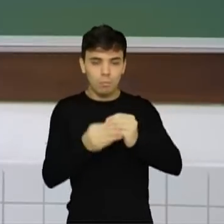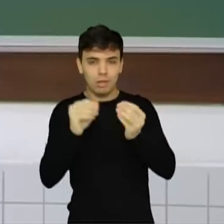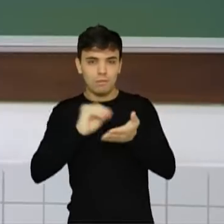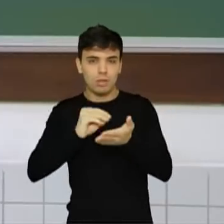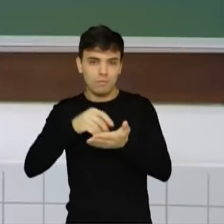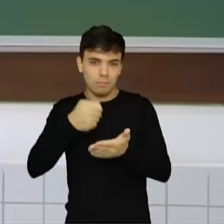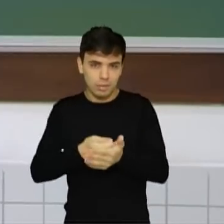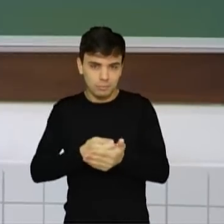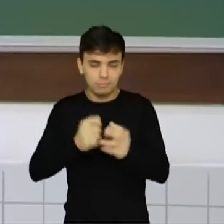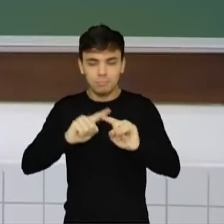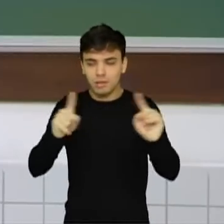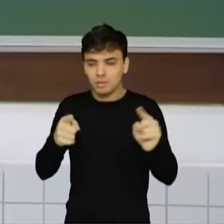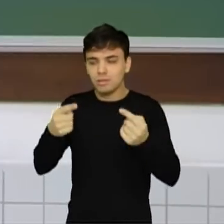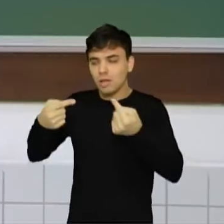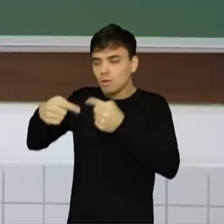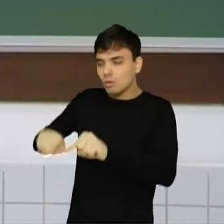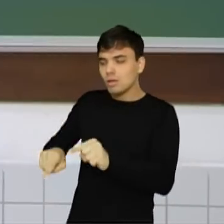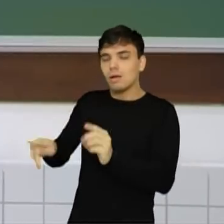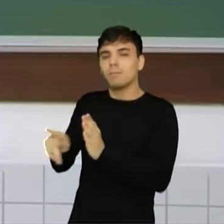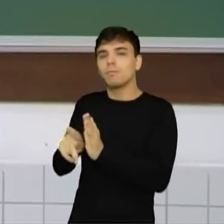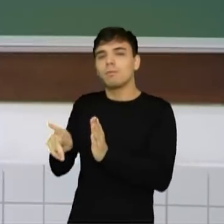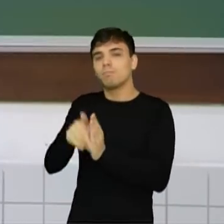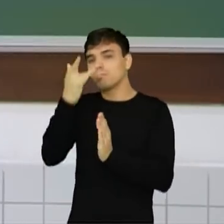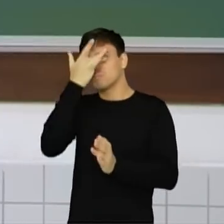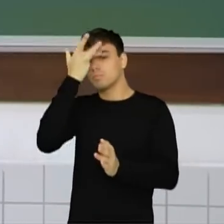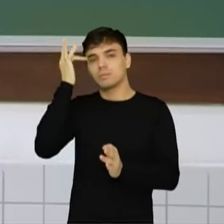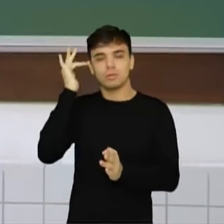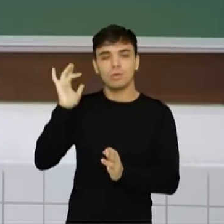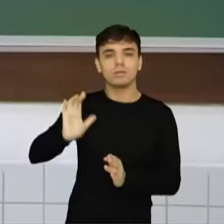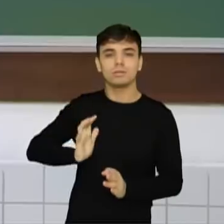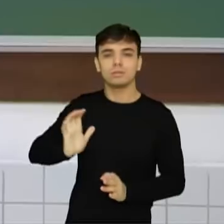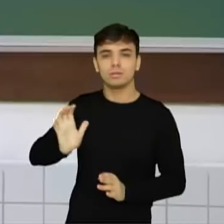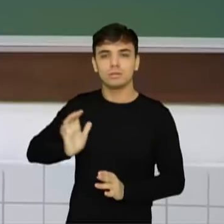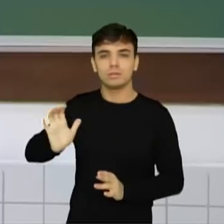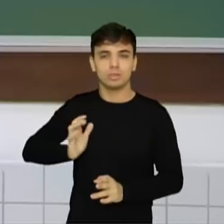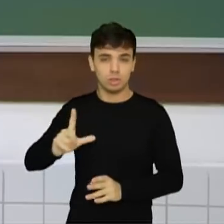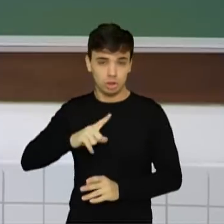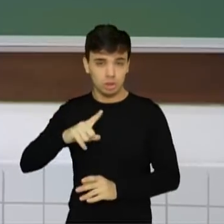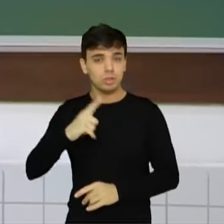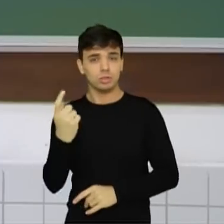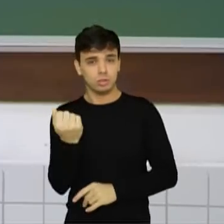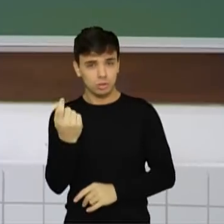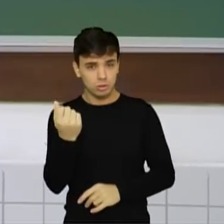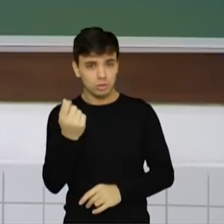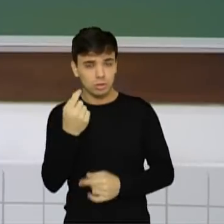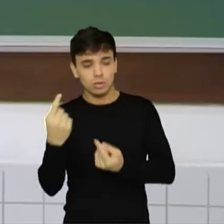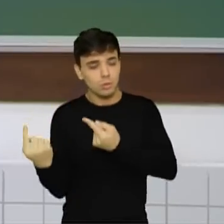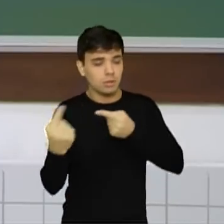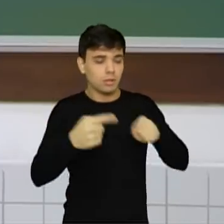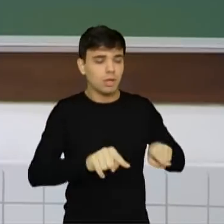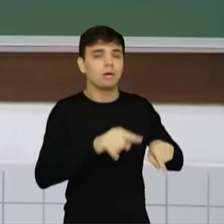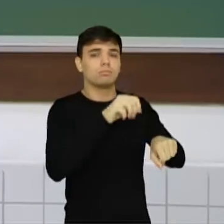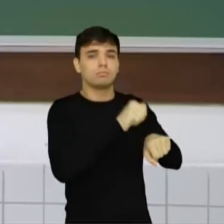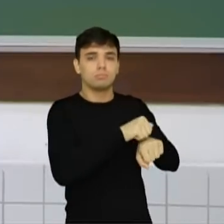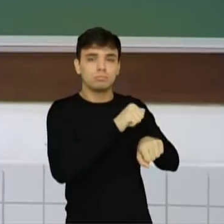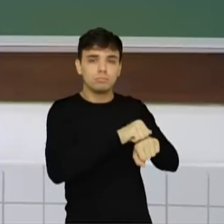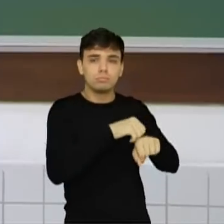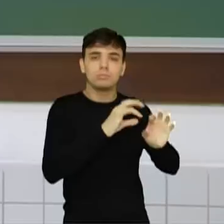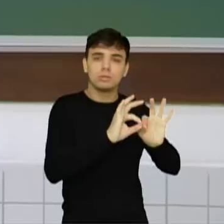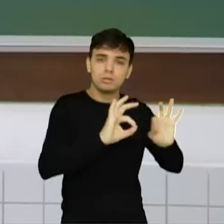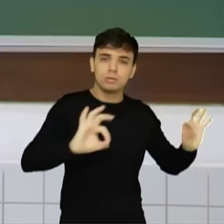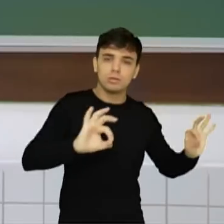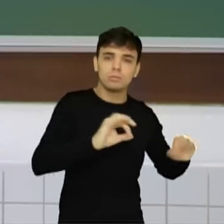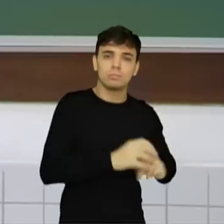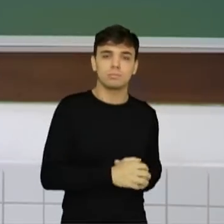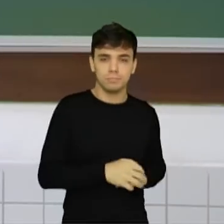principalmente a elite, as pessoas que tinham bens, as pessoas que eram donas de minas, as pessoas que tinham recursos. Não atacava muito a população mais simples,